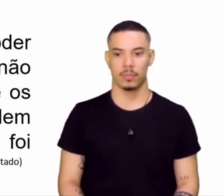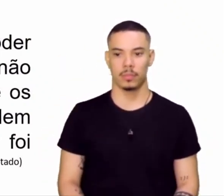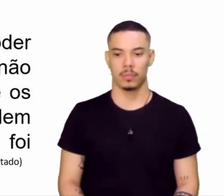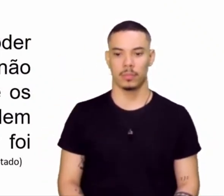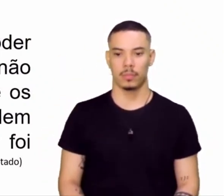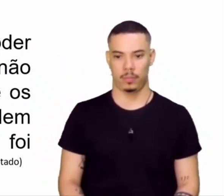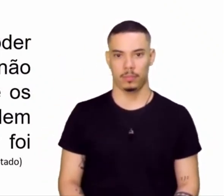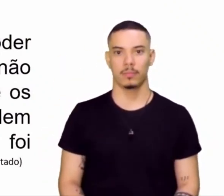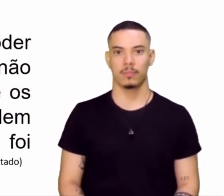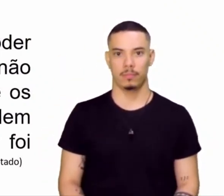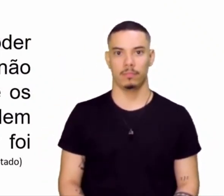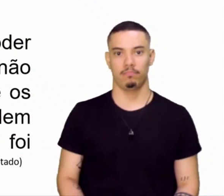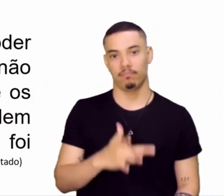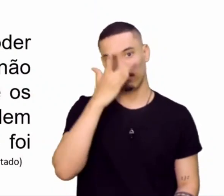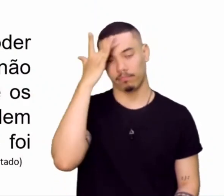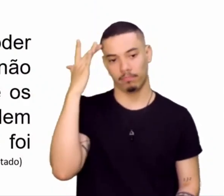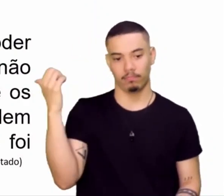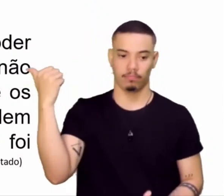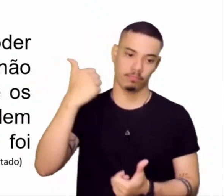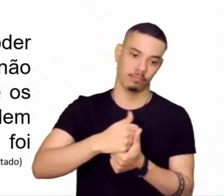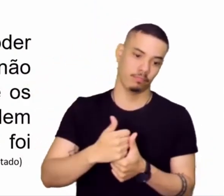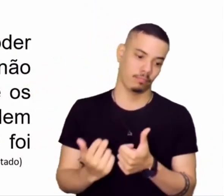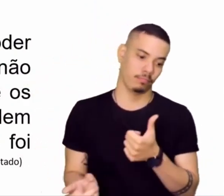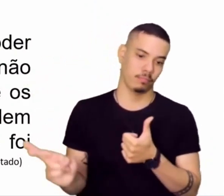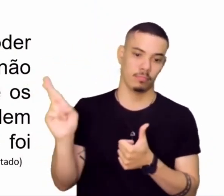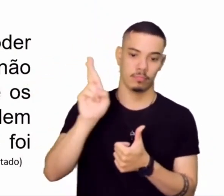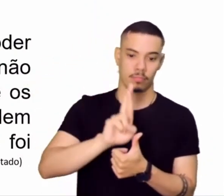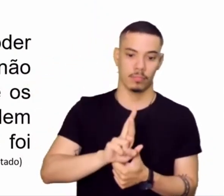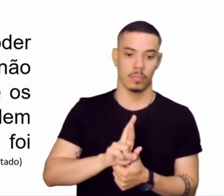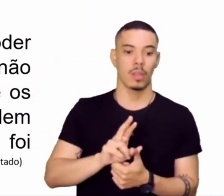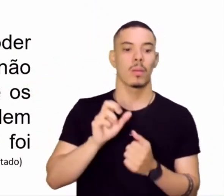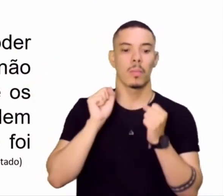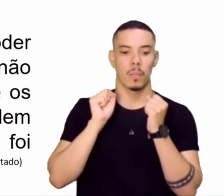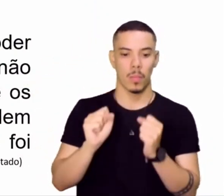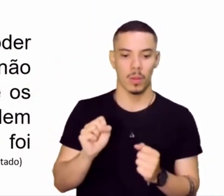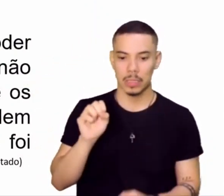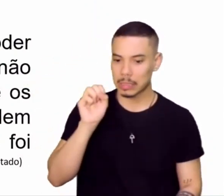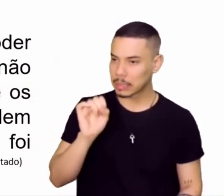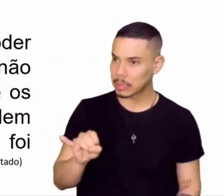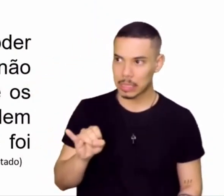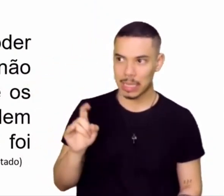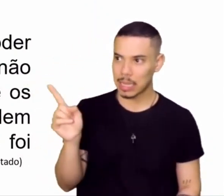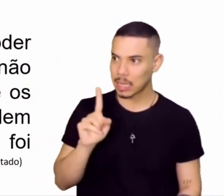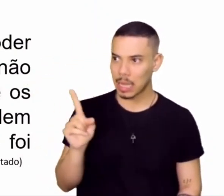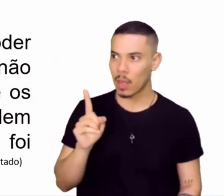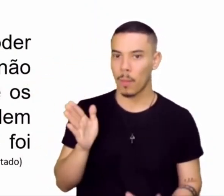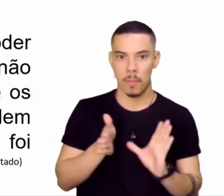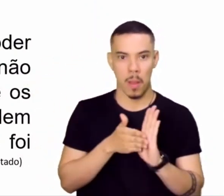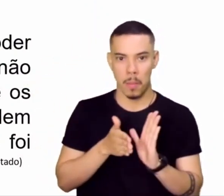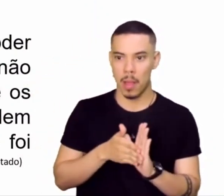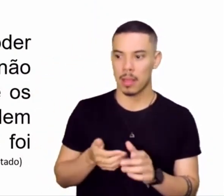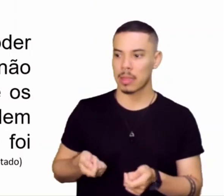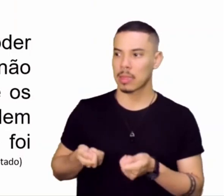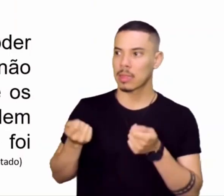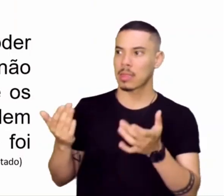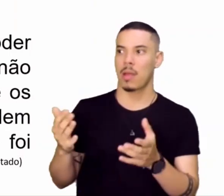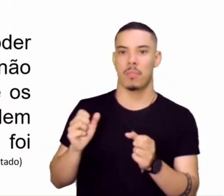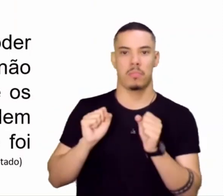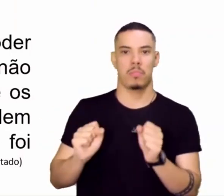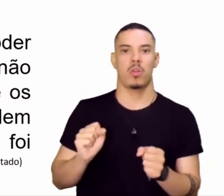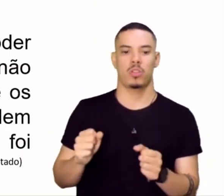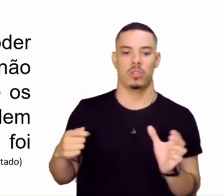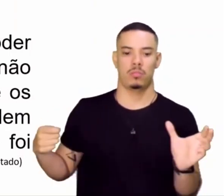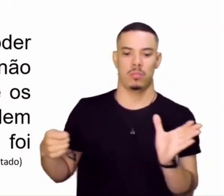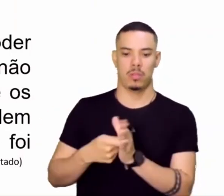Alguém vai nos representar. E podem revogar seu mandato se não cumprir o que lhe foi delegado para representar. Então tá